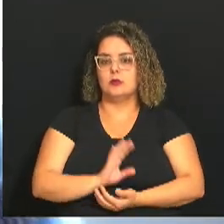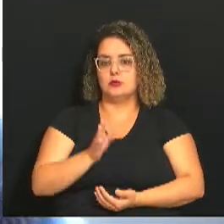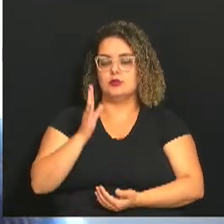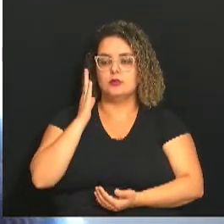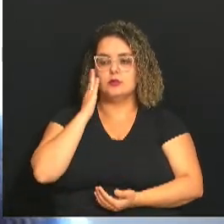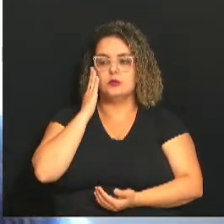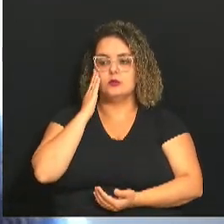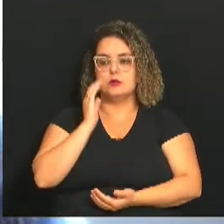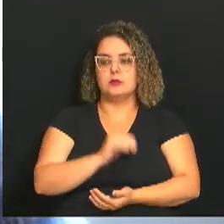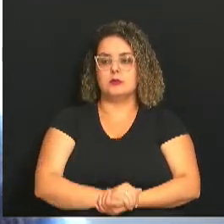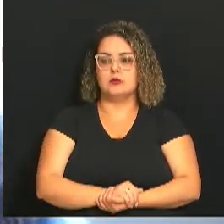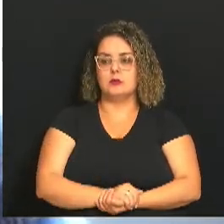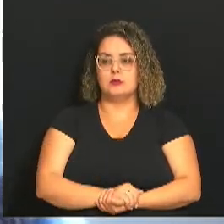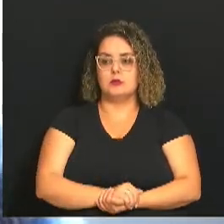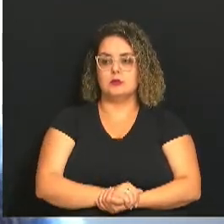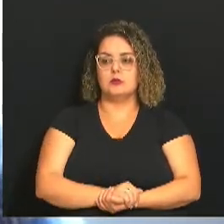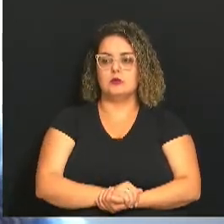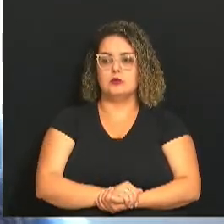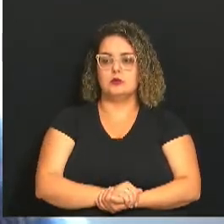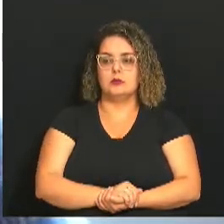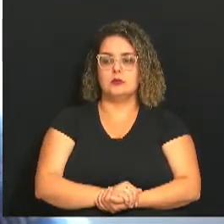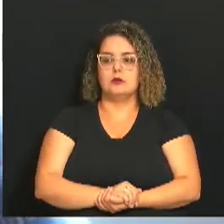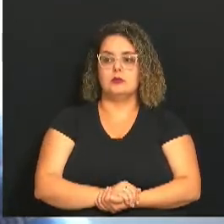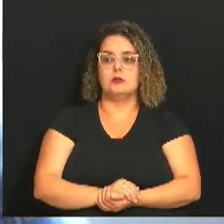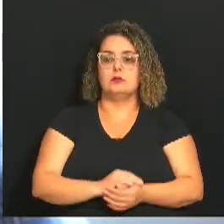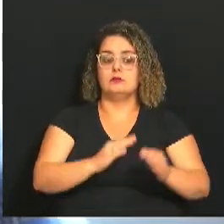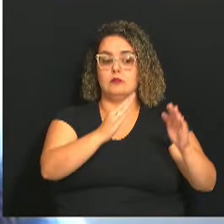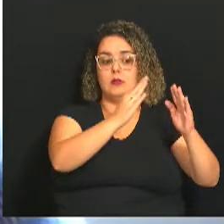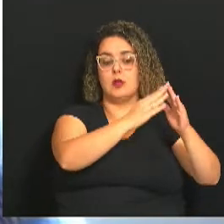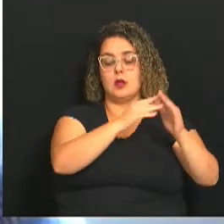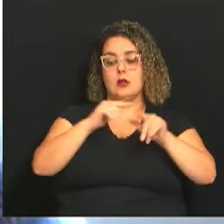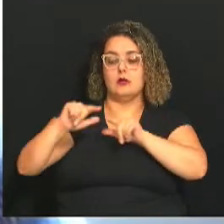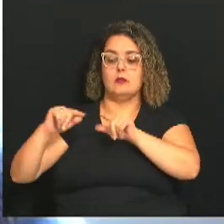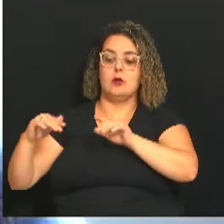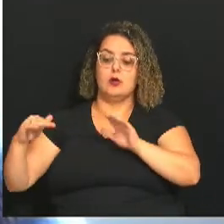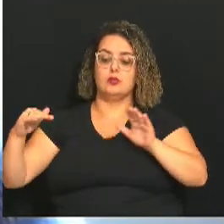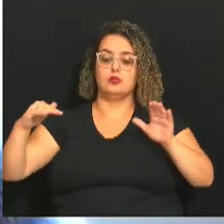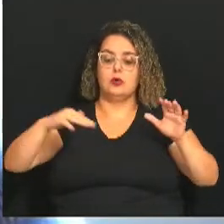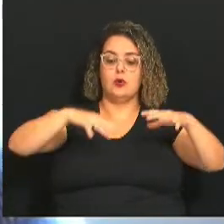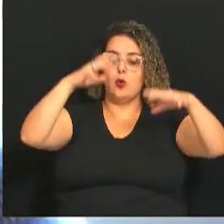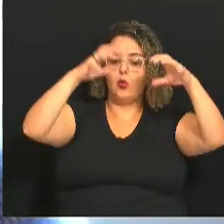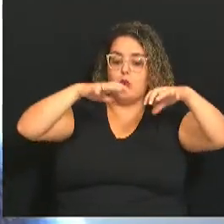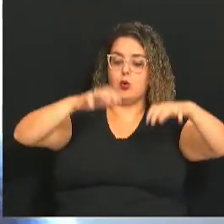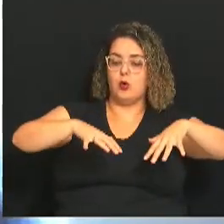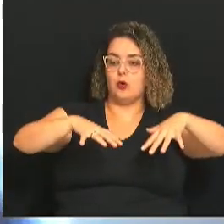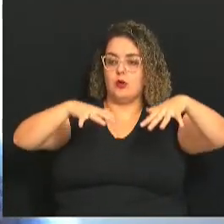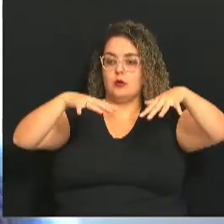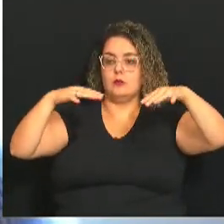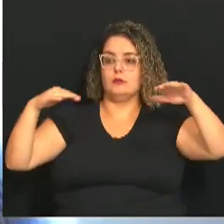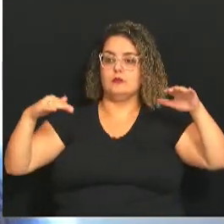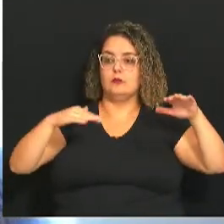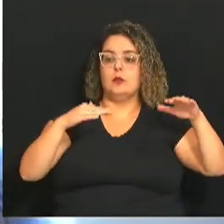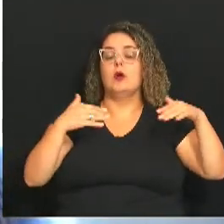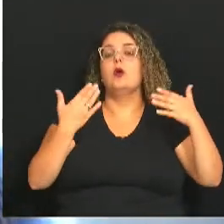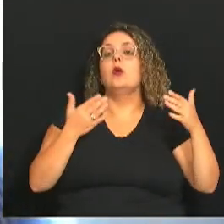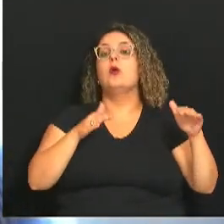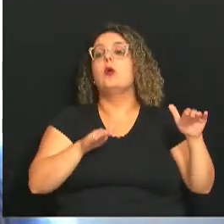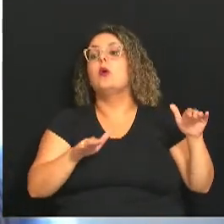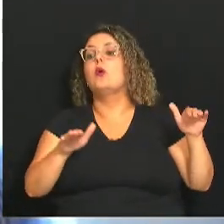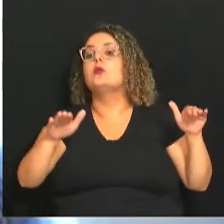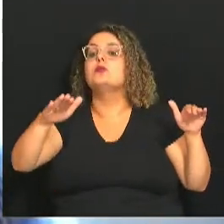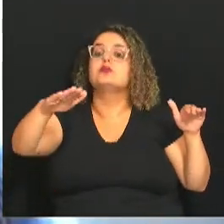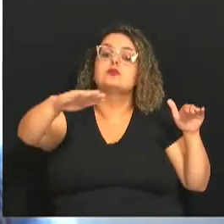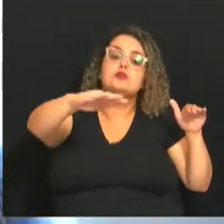o trajeto que eu faço para casa, ele sempre alaga quando chove forte. Qual a rota alternativa que eu possa